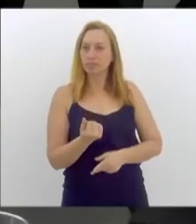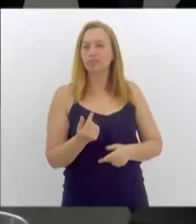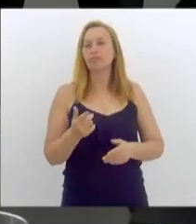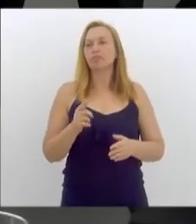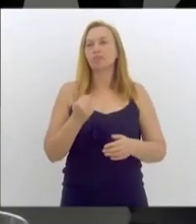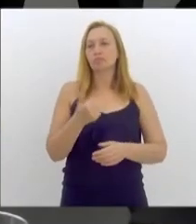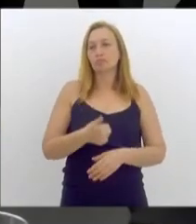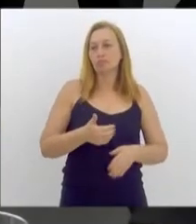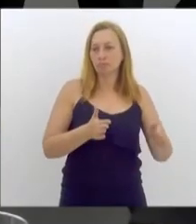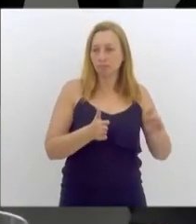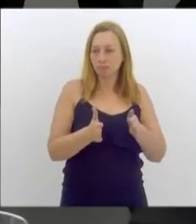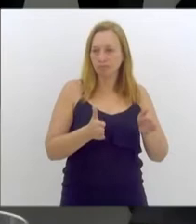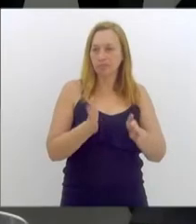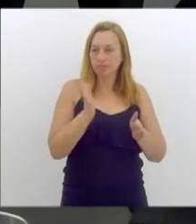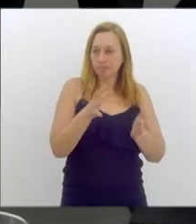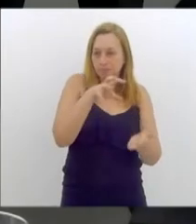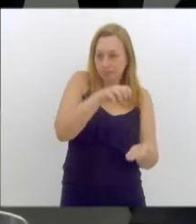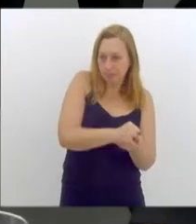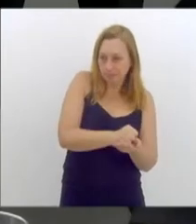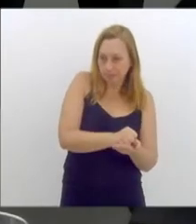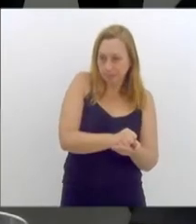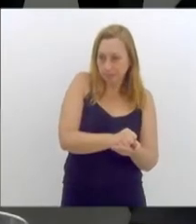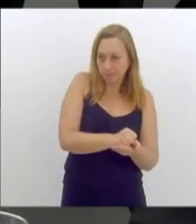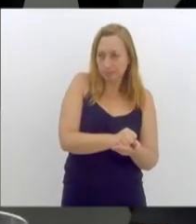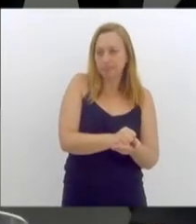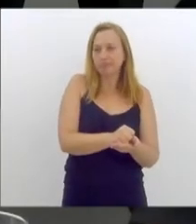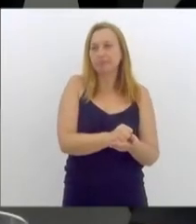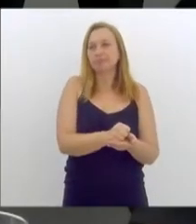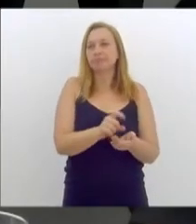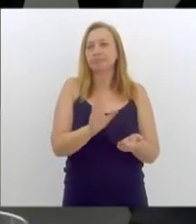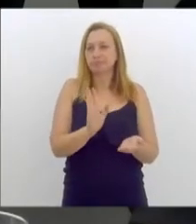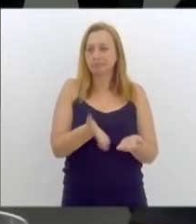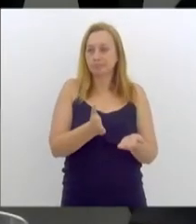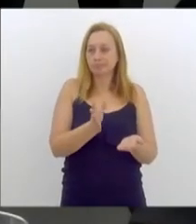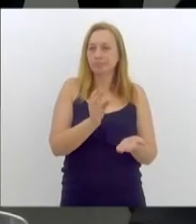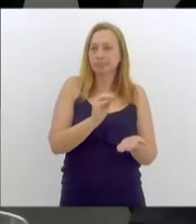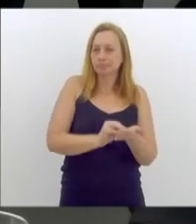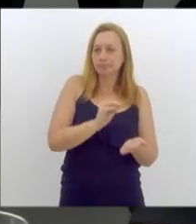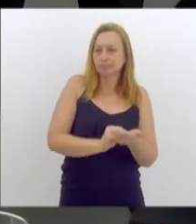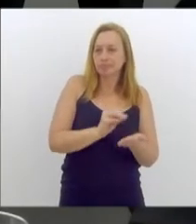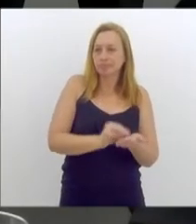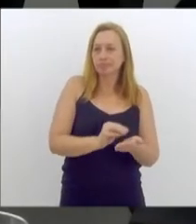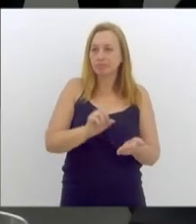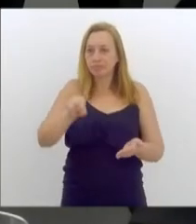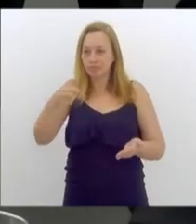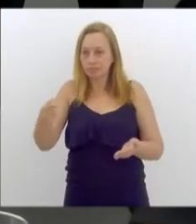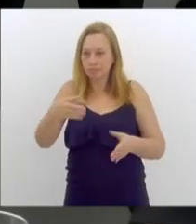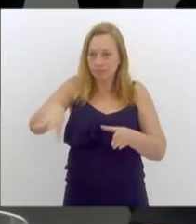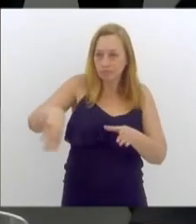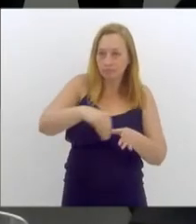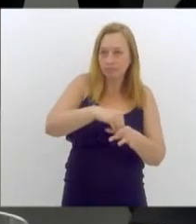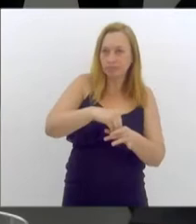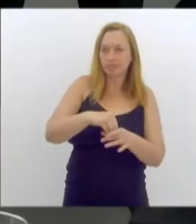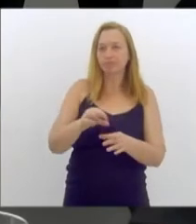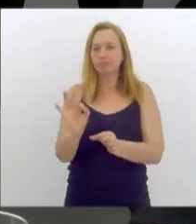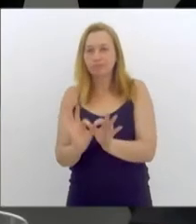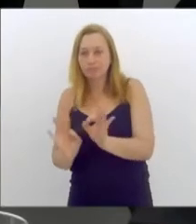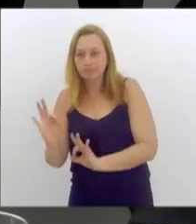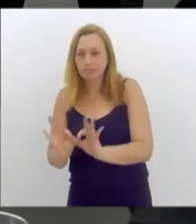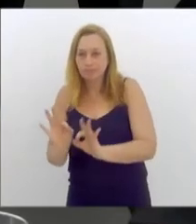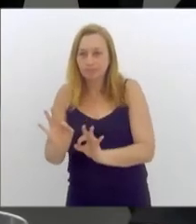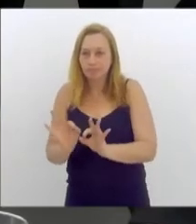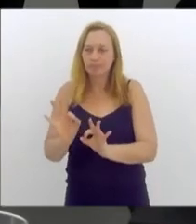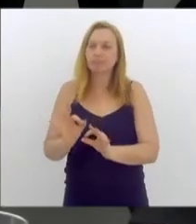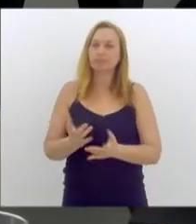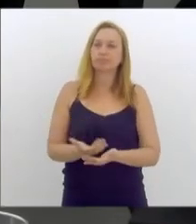Ela já foi registrada em decorrência da homologação do regime mas faltou uma outra parte que ainda tá sendo parametrizada então ele já